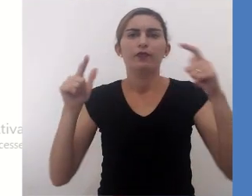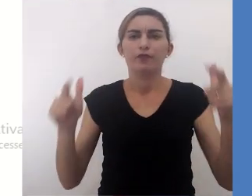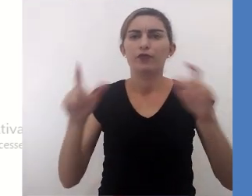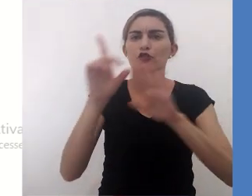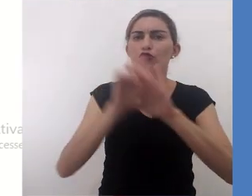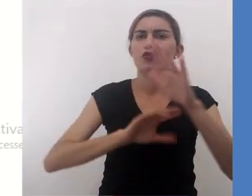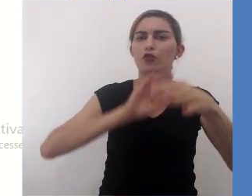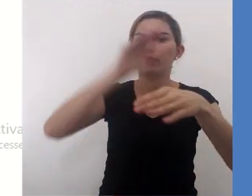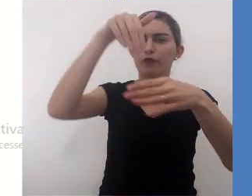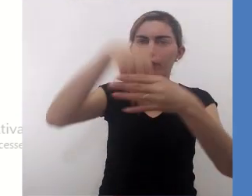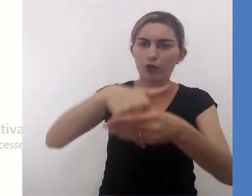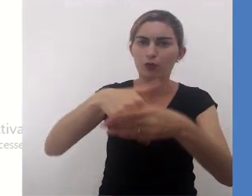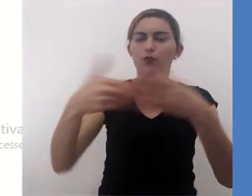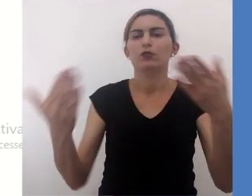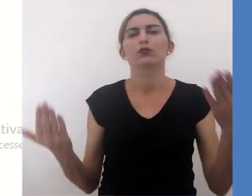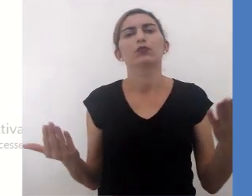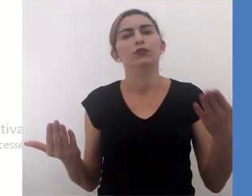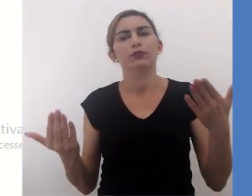voto feminino,